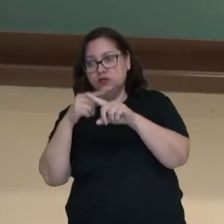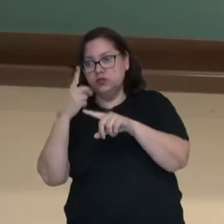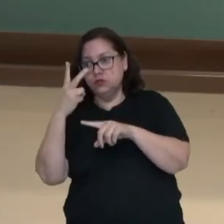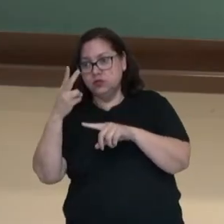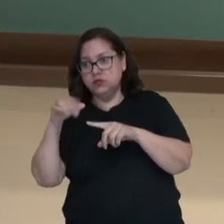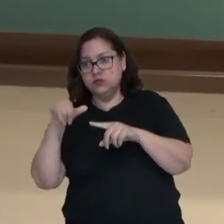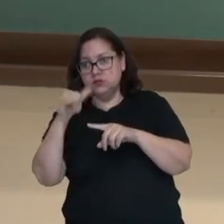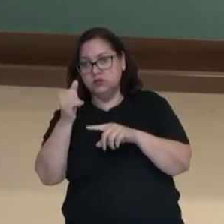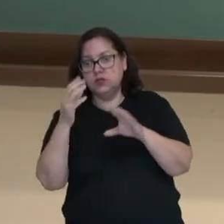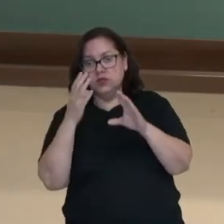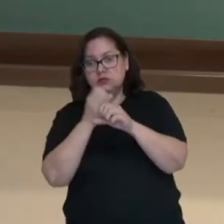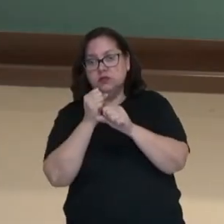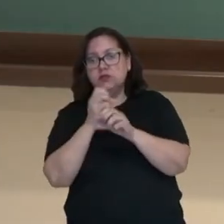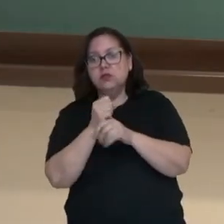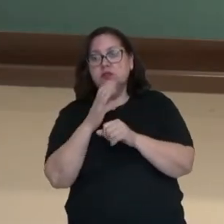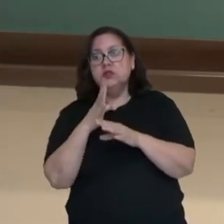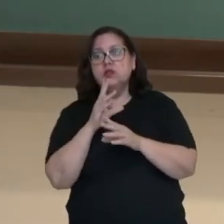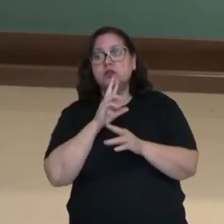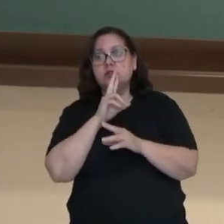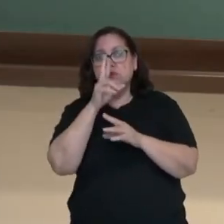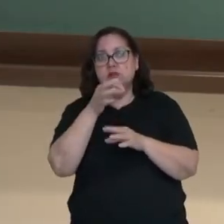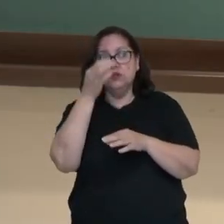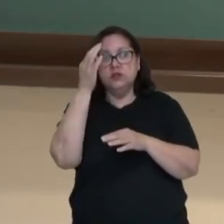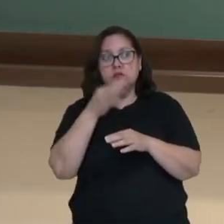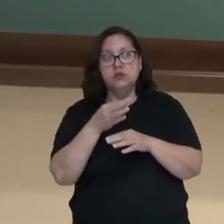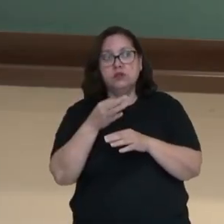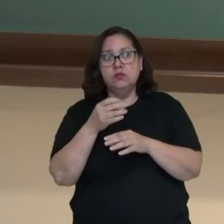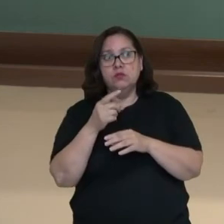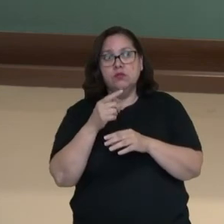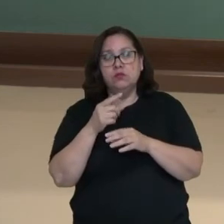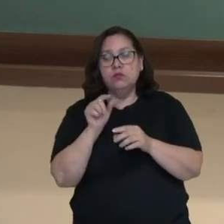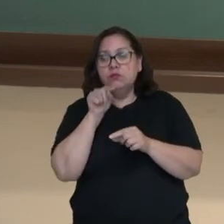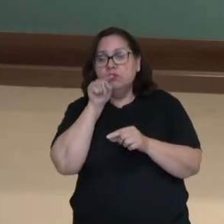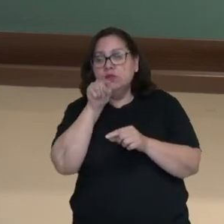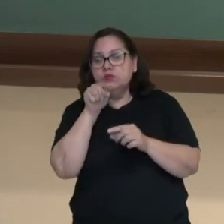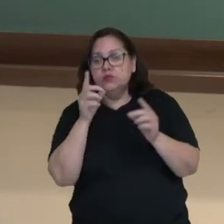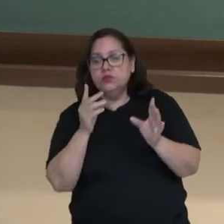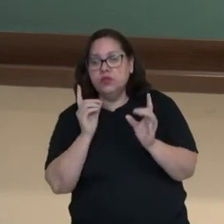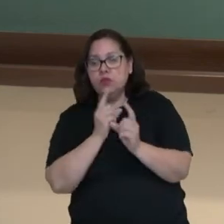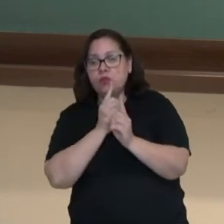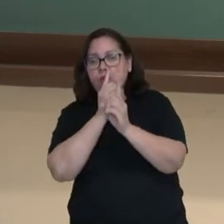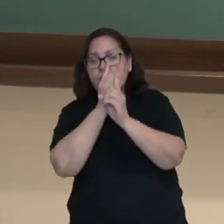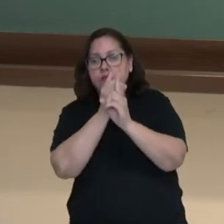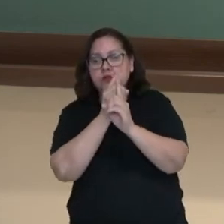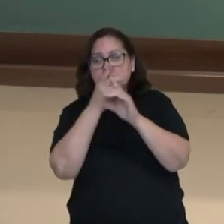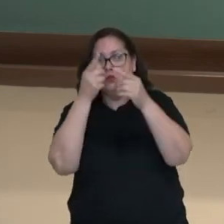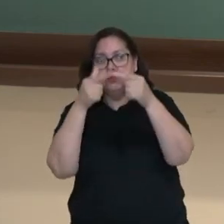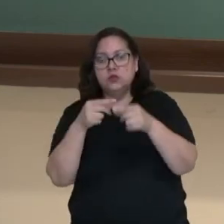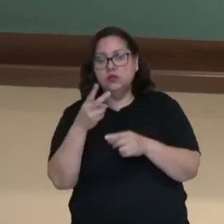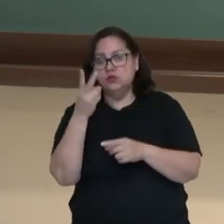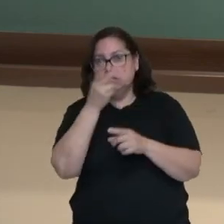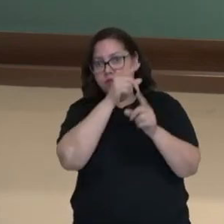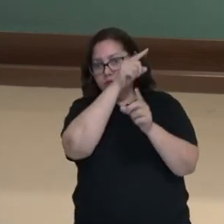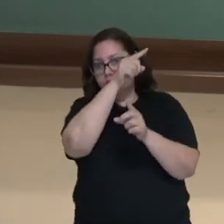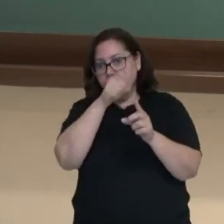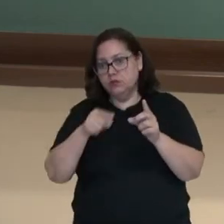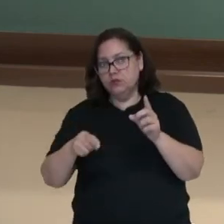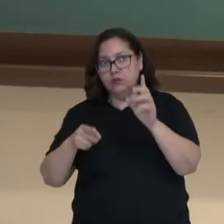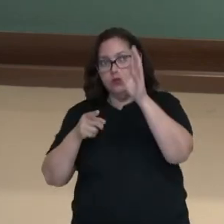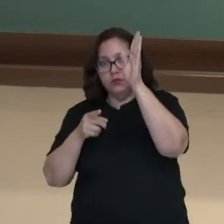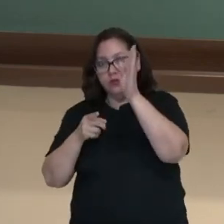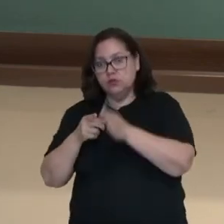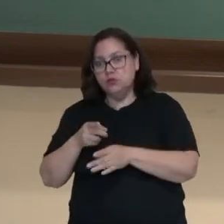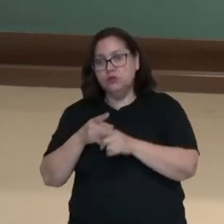2y. A solução é exatamente o ponto de encontro aonde essas duas retas se